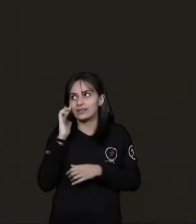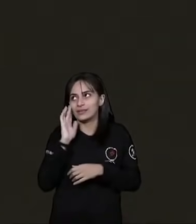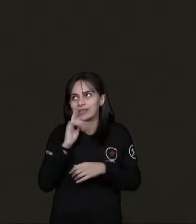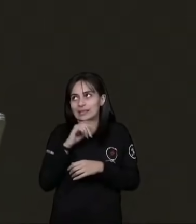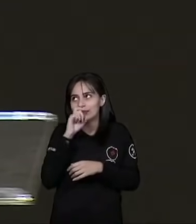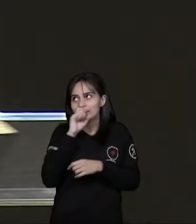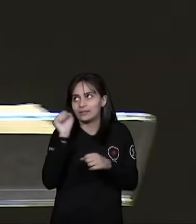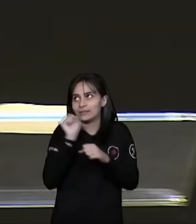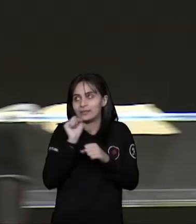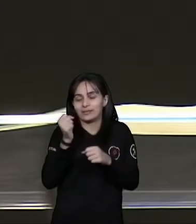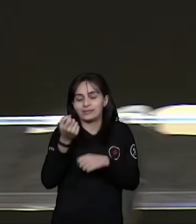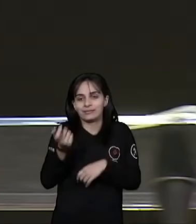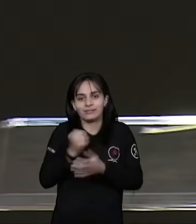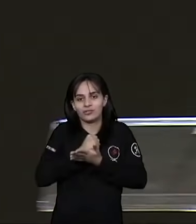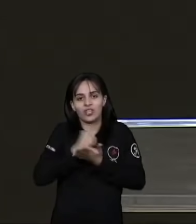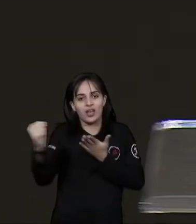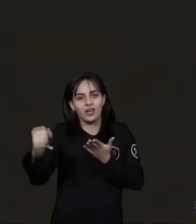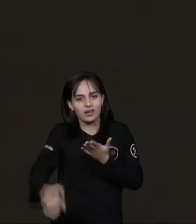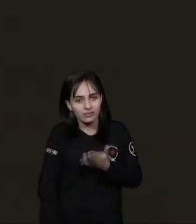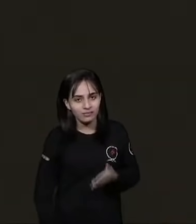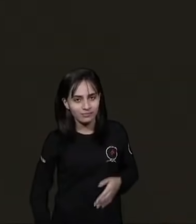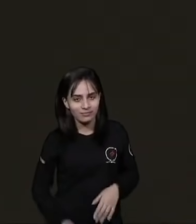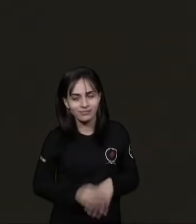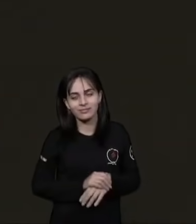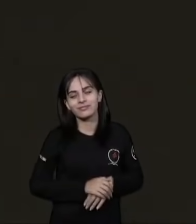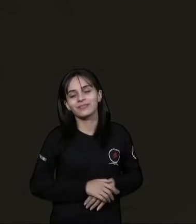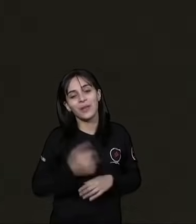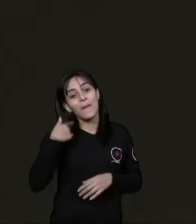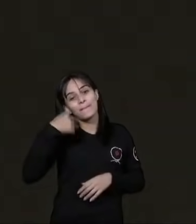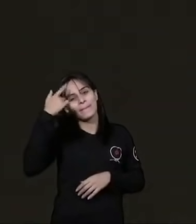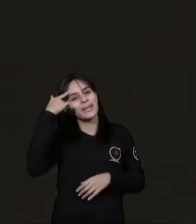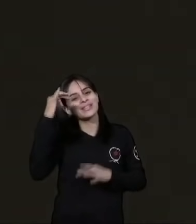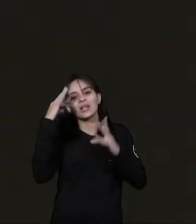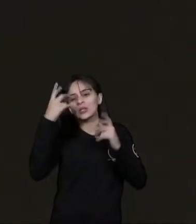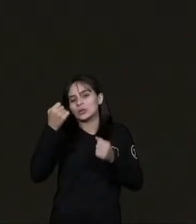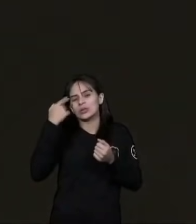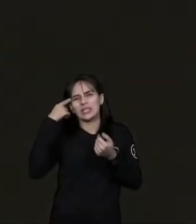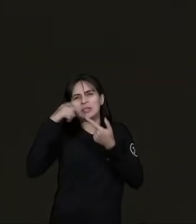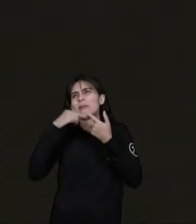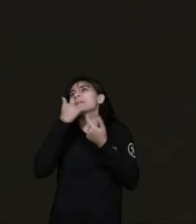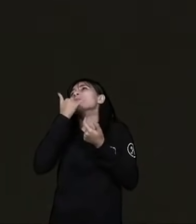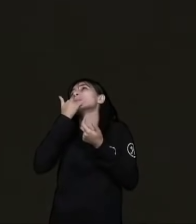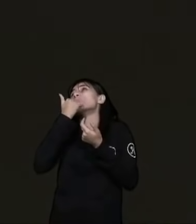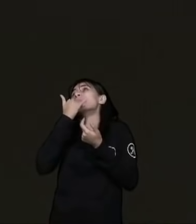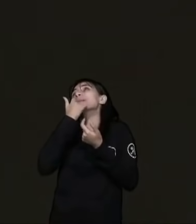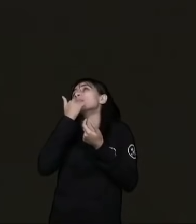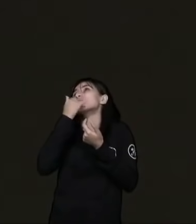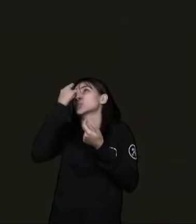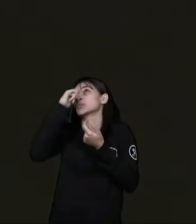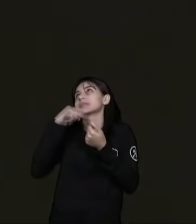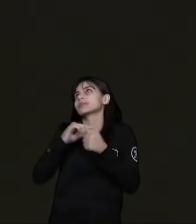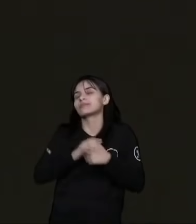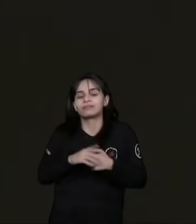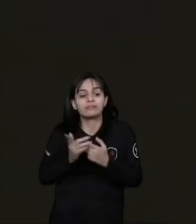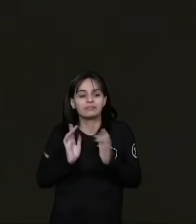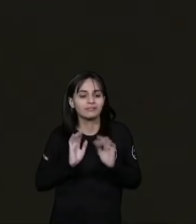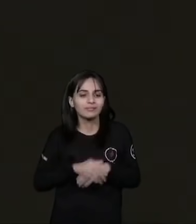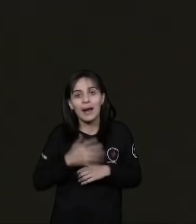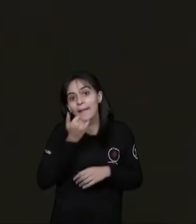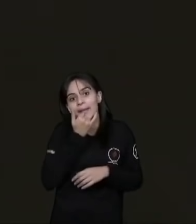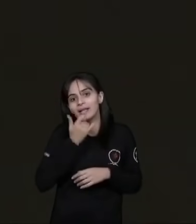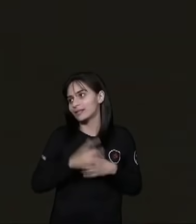agora agora dancei né eu pensei tudo o que que você acha que você pedir perdão pelo que eu nem sabia